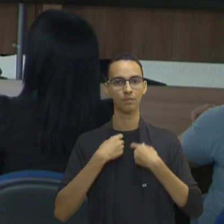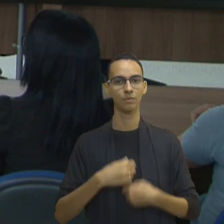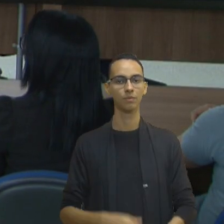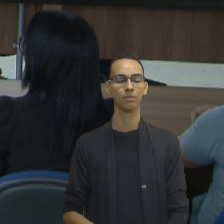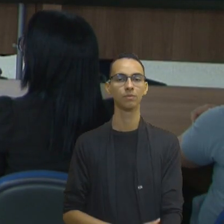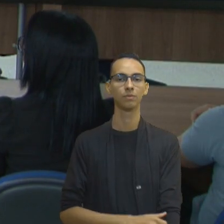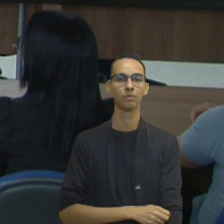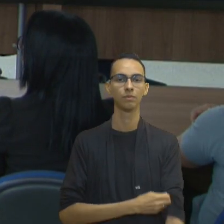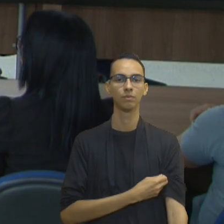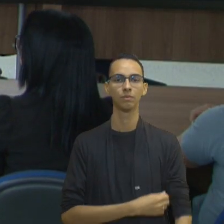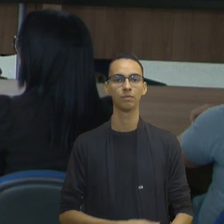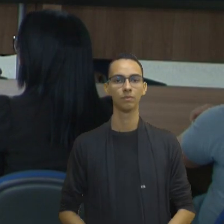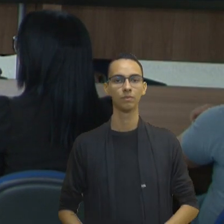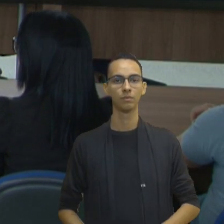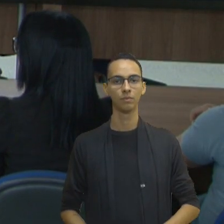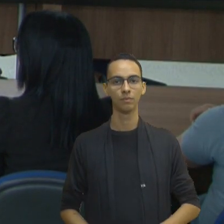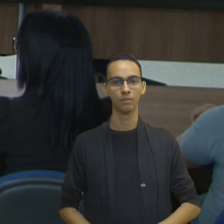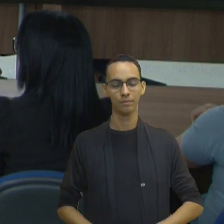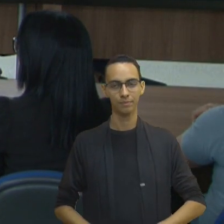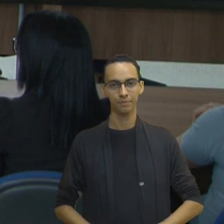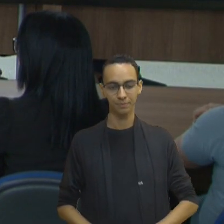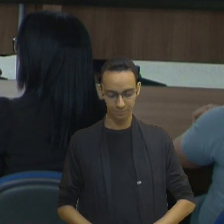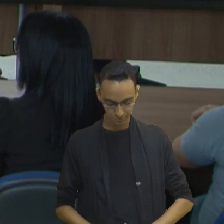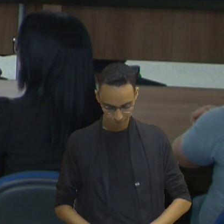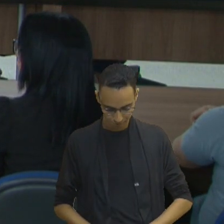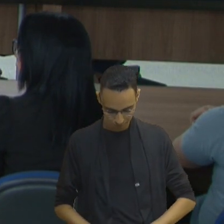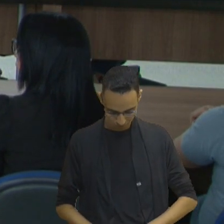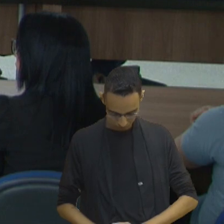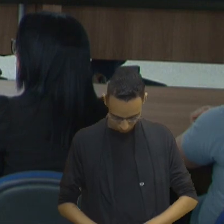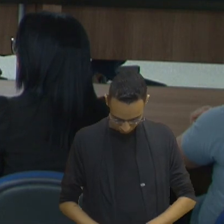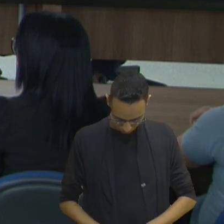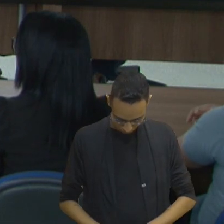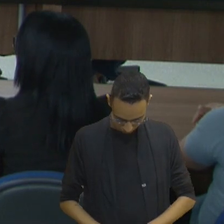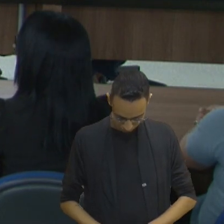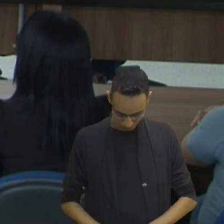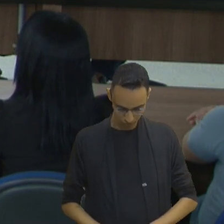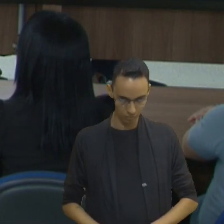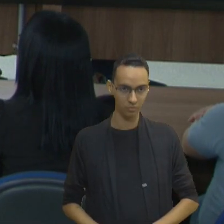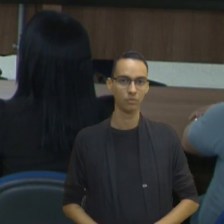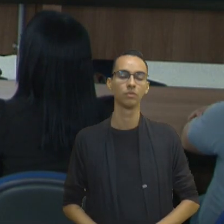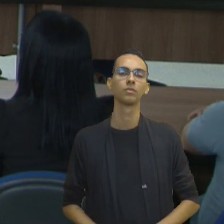Mais alguém gostaria de fazer outra pergunta?